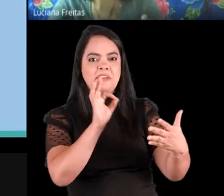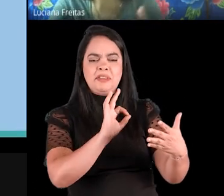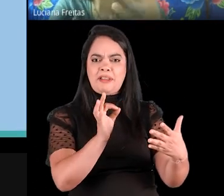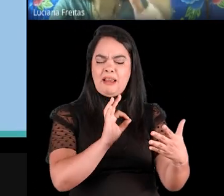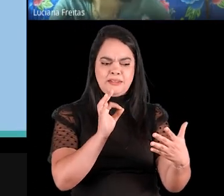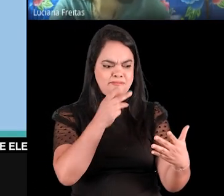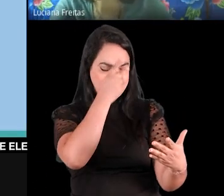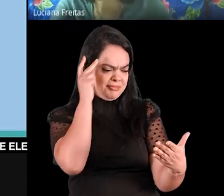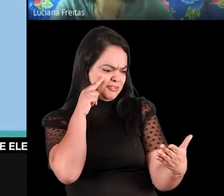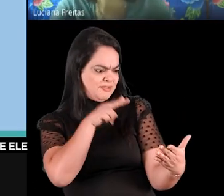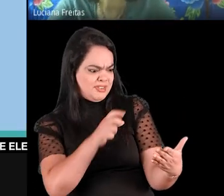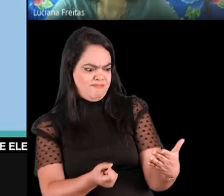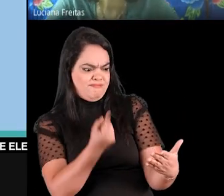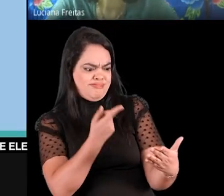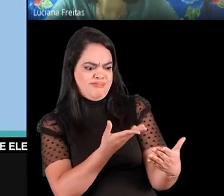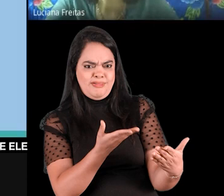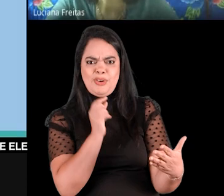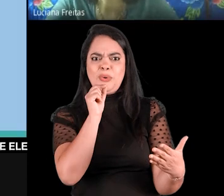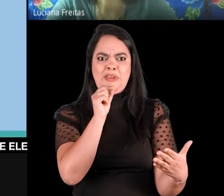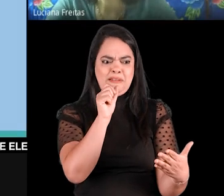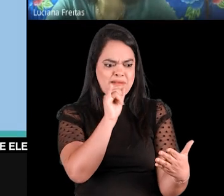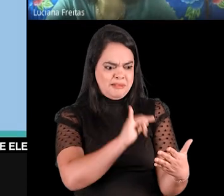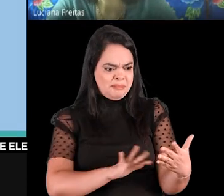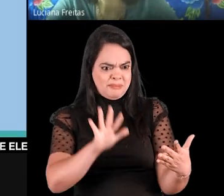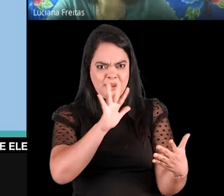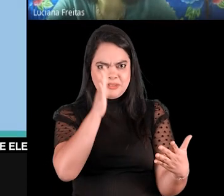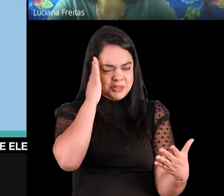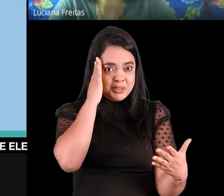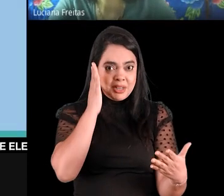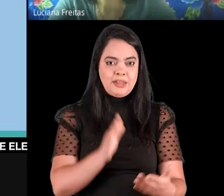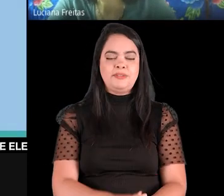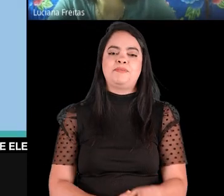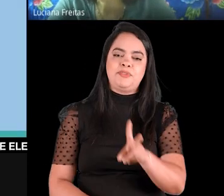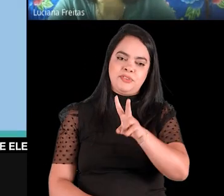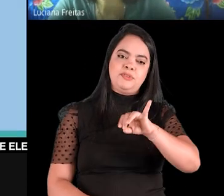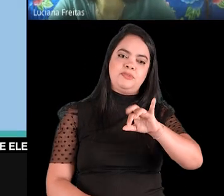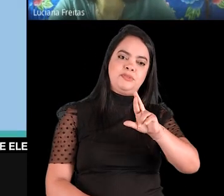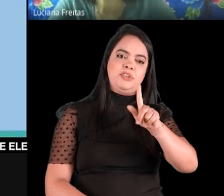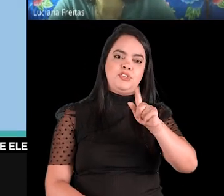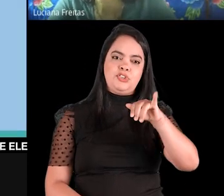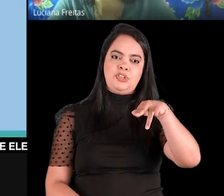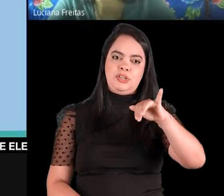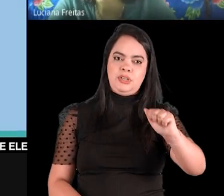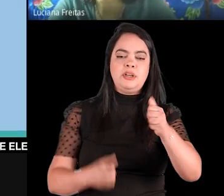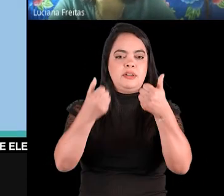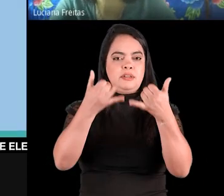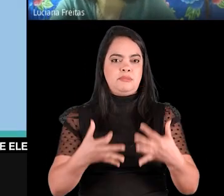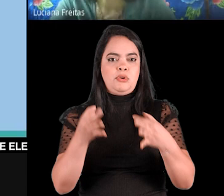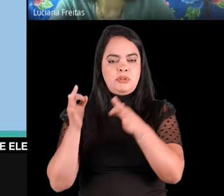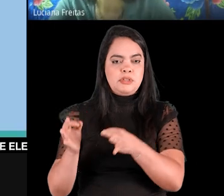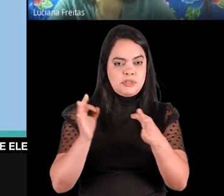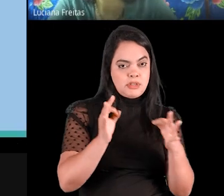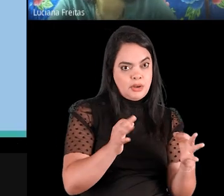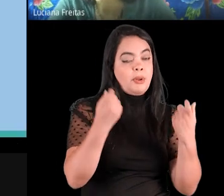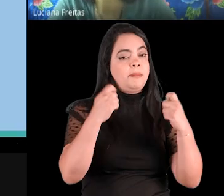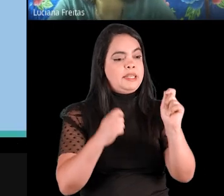é isso? Tá meio estranho, né? Então, Virgínia falou bem, o cuidado com a imagem de dialogar com o conteúdo